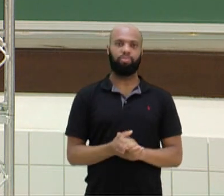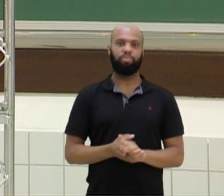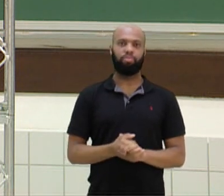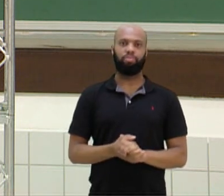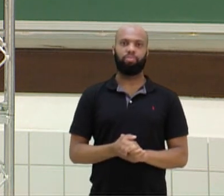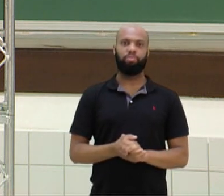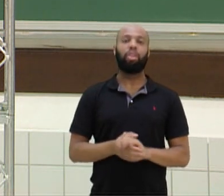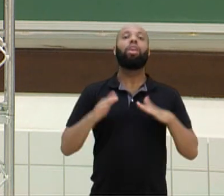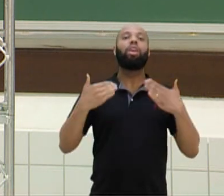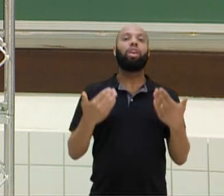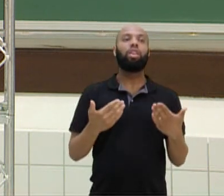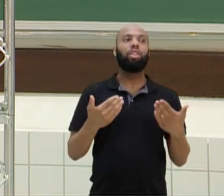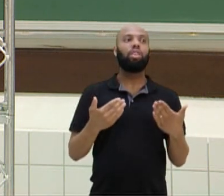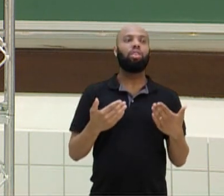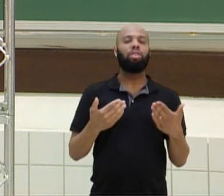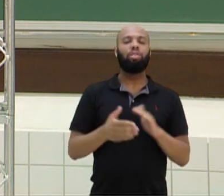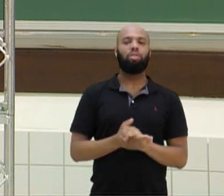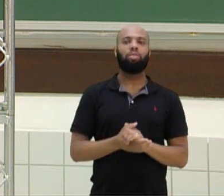10² 100.